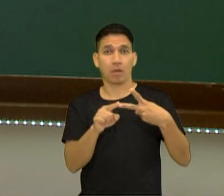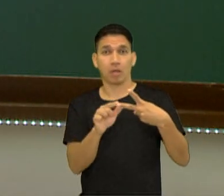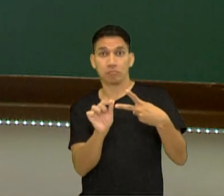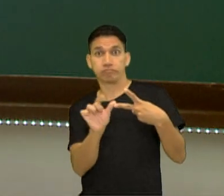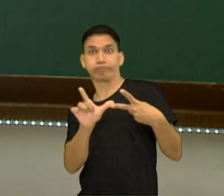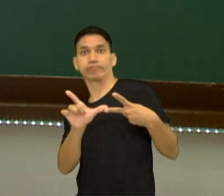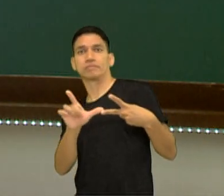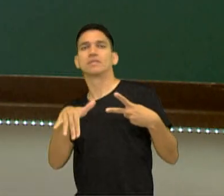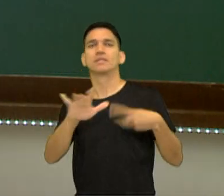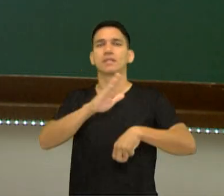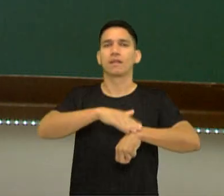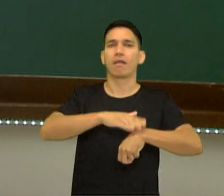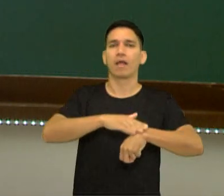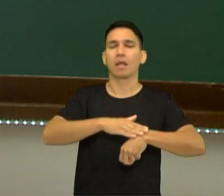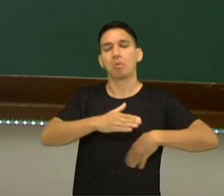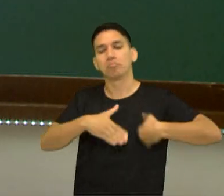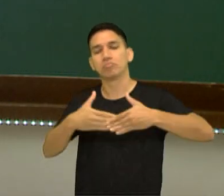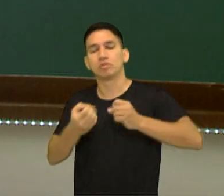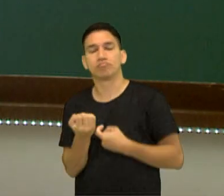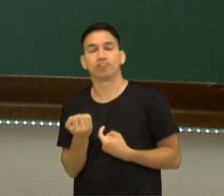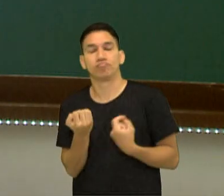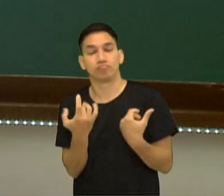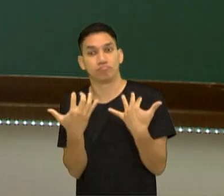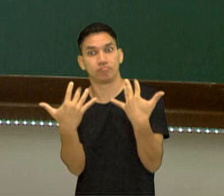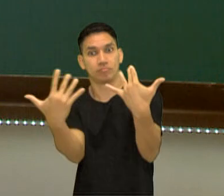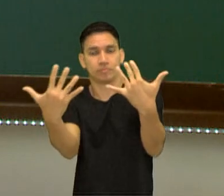mais tempo, o processo aí do brilho.